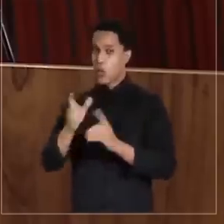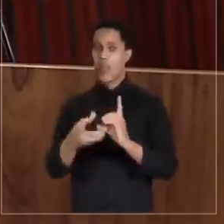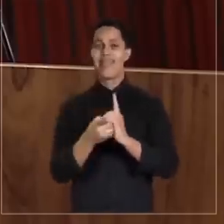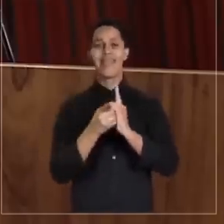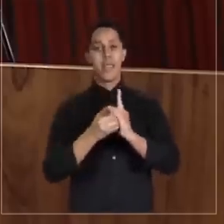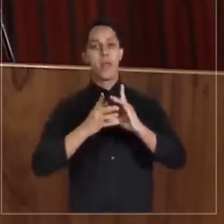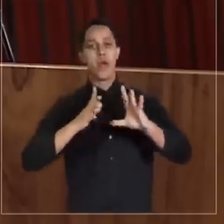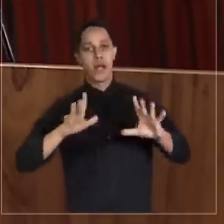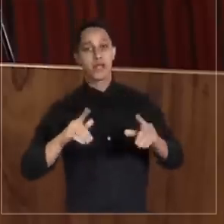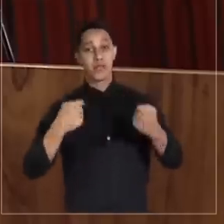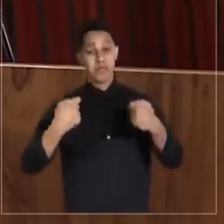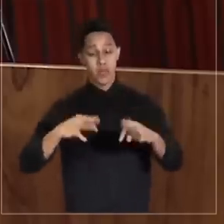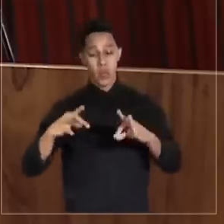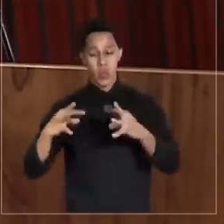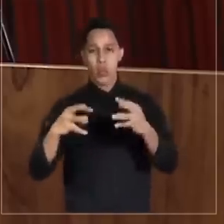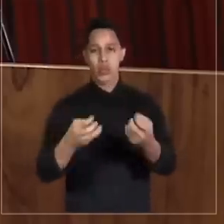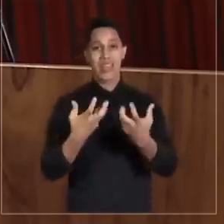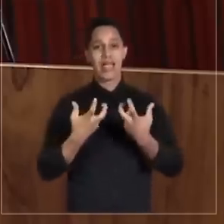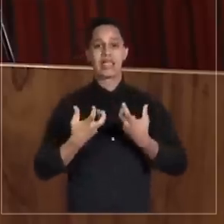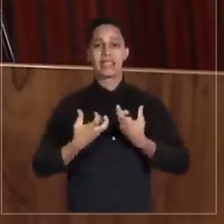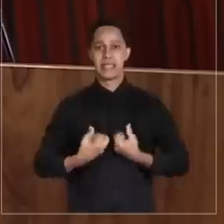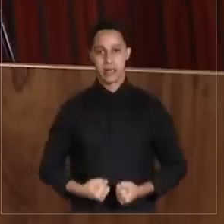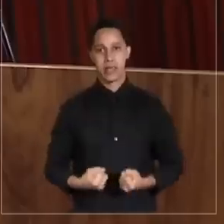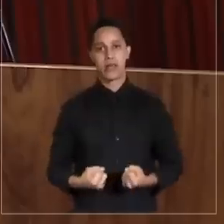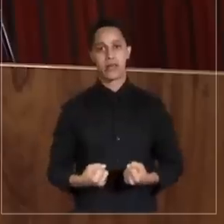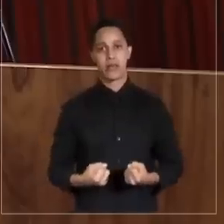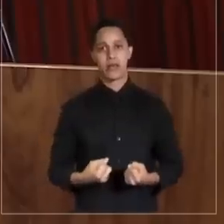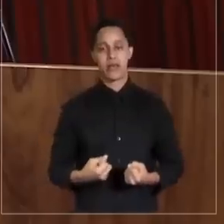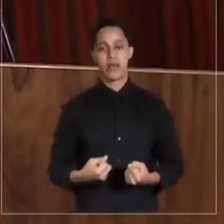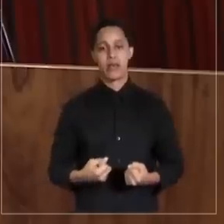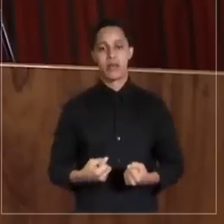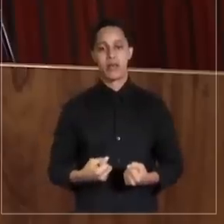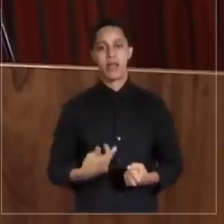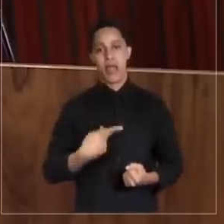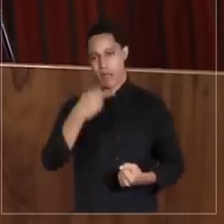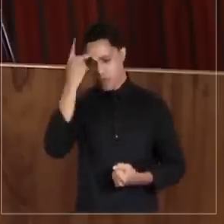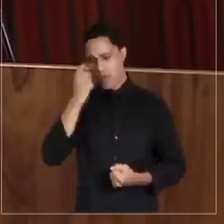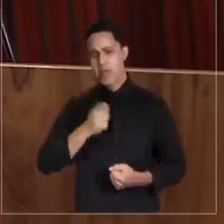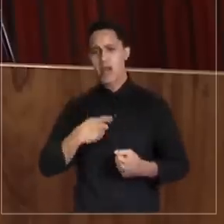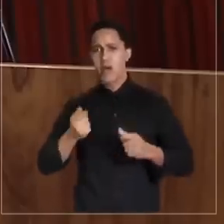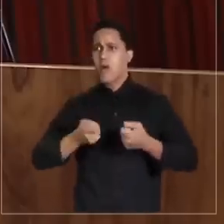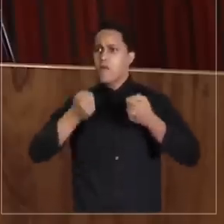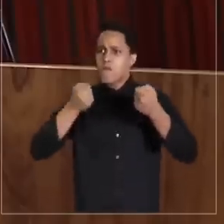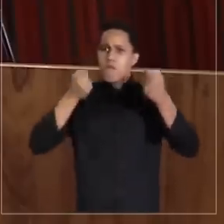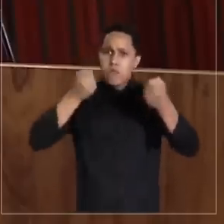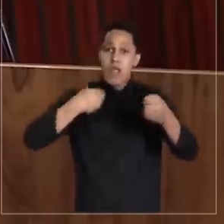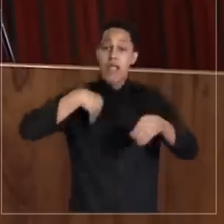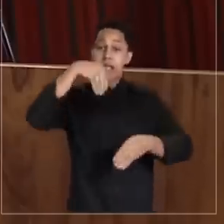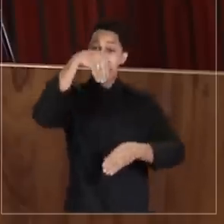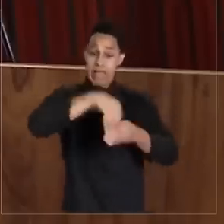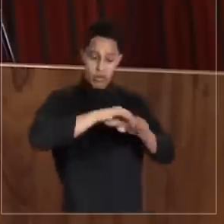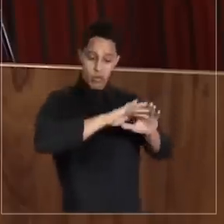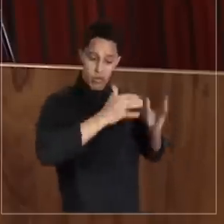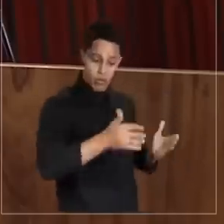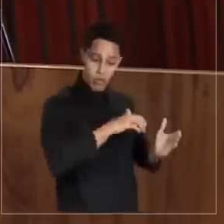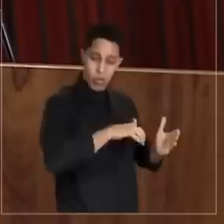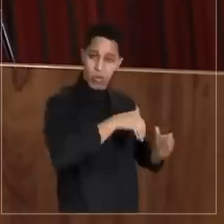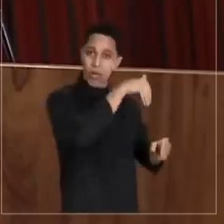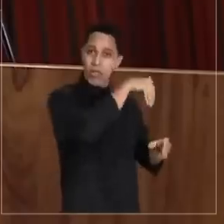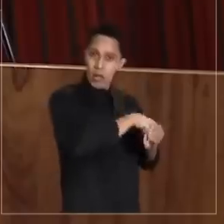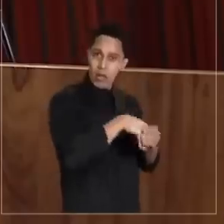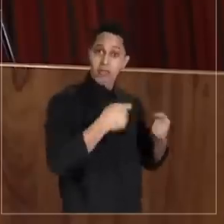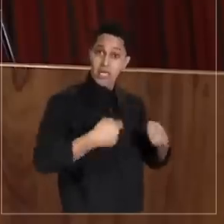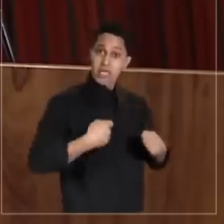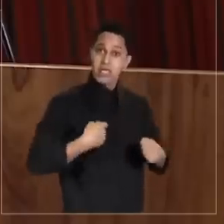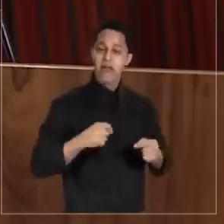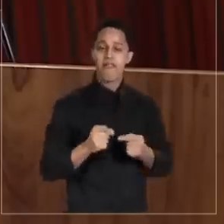ter aceitação e é preciso ter, e mesmo aquela que é manifestada nas urnas, mas é preciso ter cumprimento